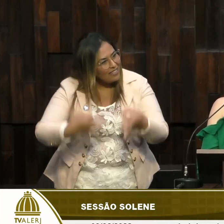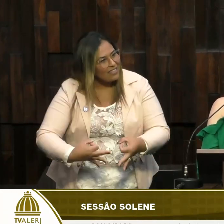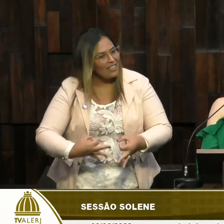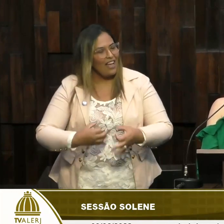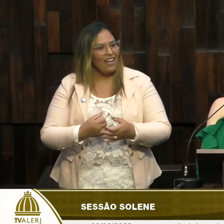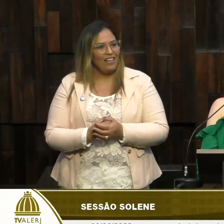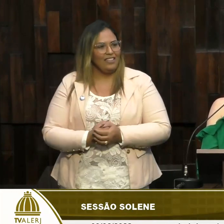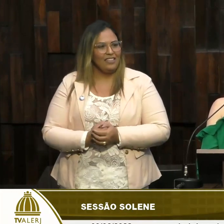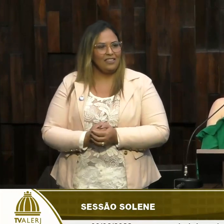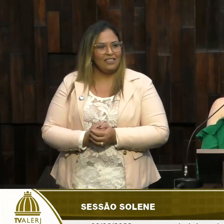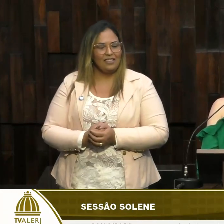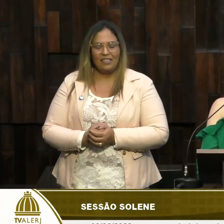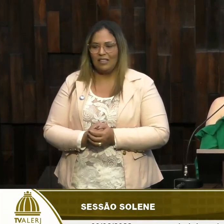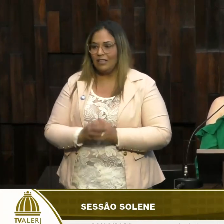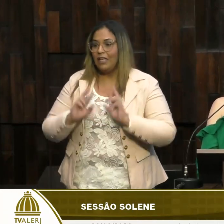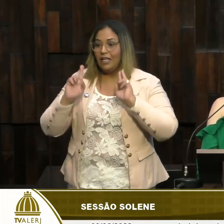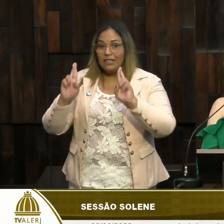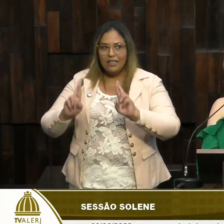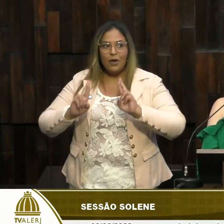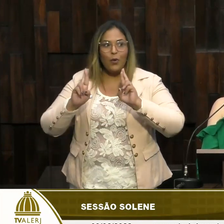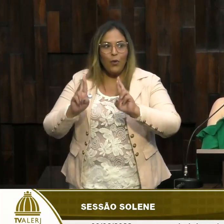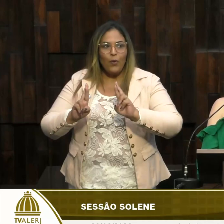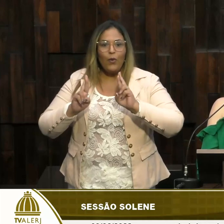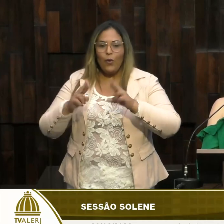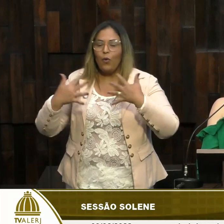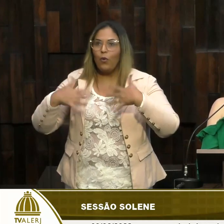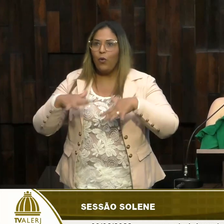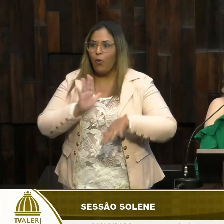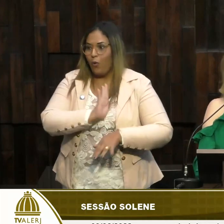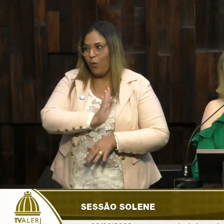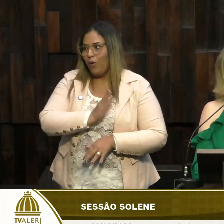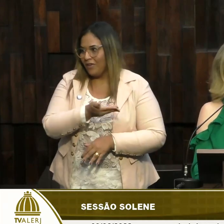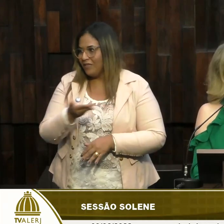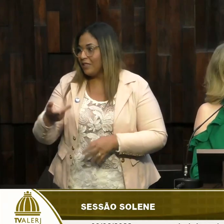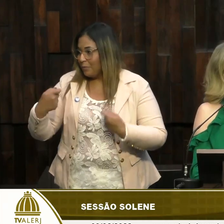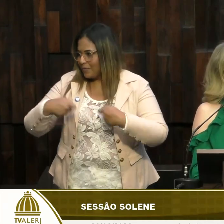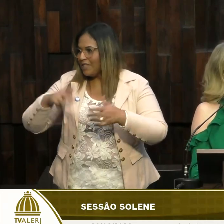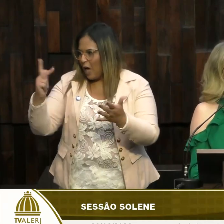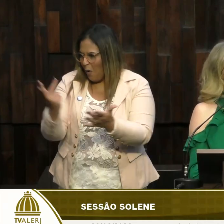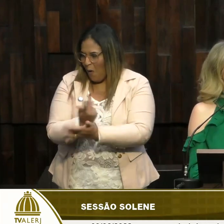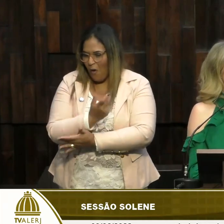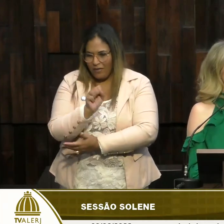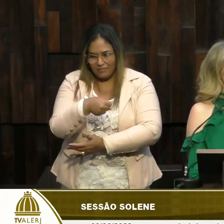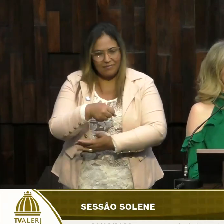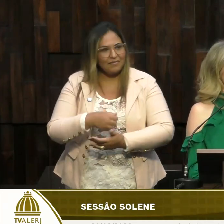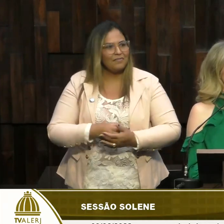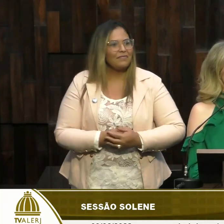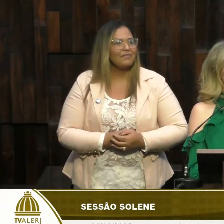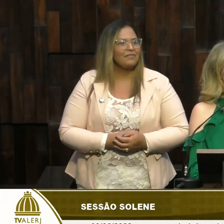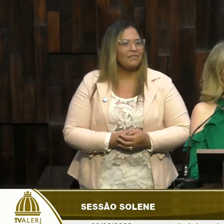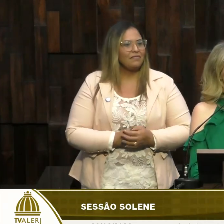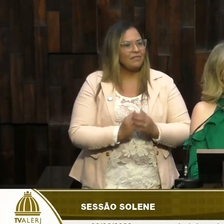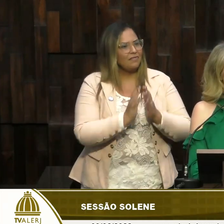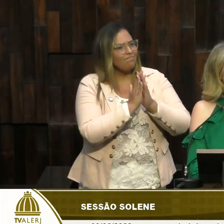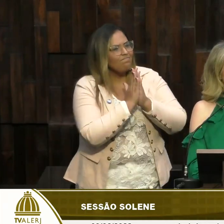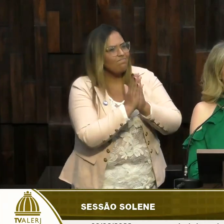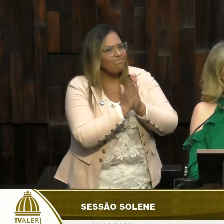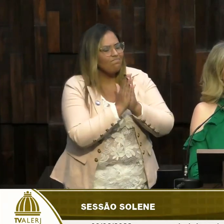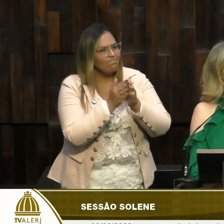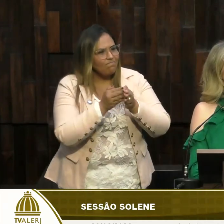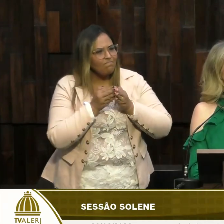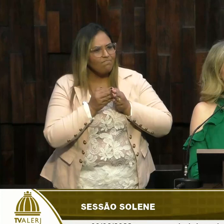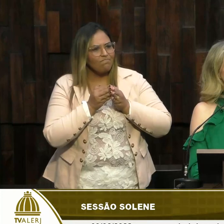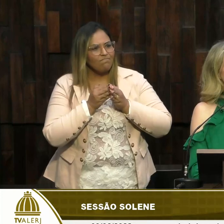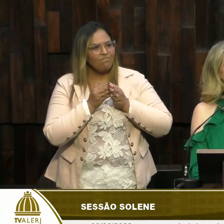uma expectativa no coração de vocês, isso tem que acontecer. E aí eu faço um apelo para essa casa legislativa,